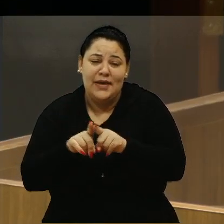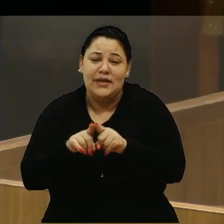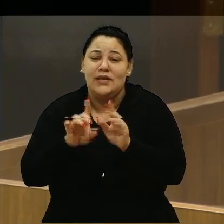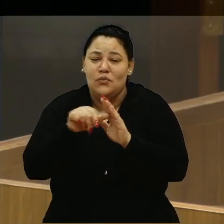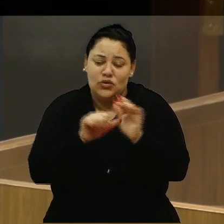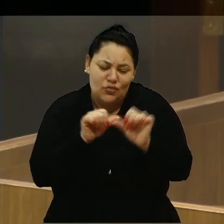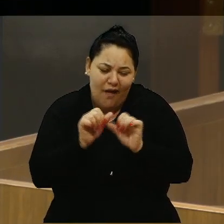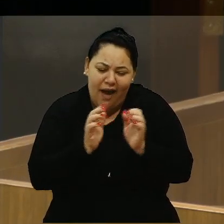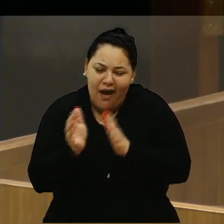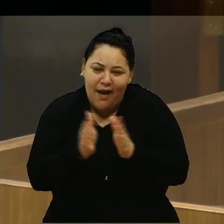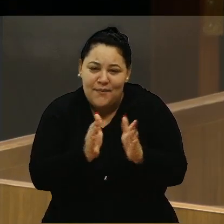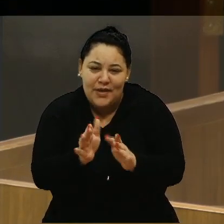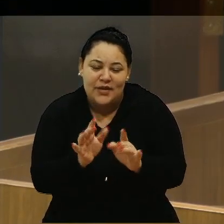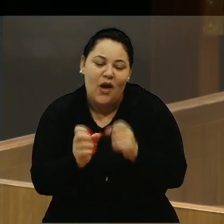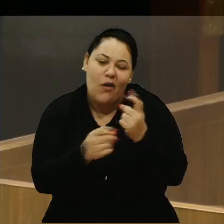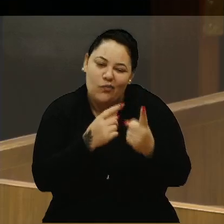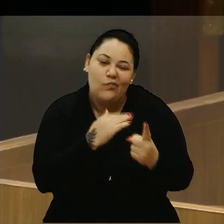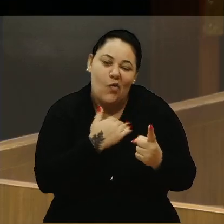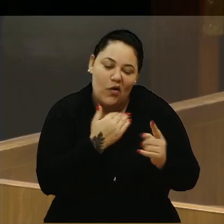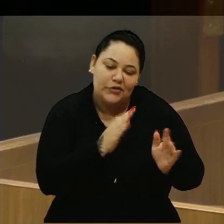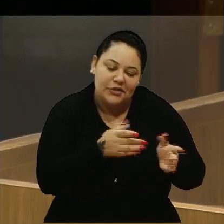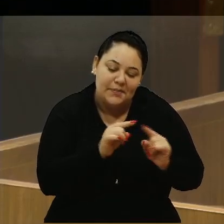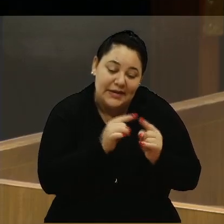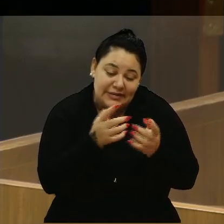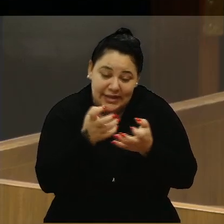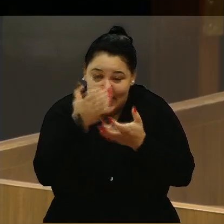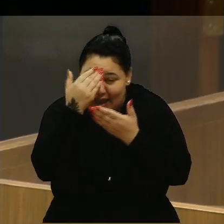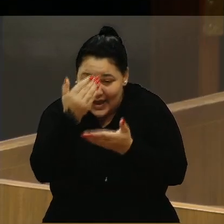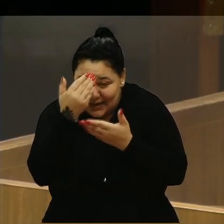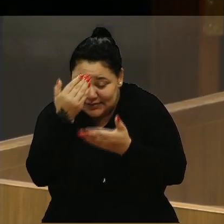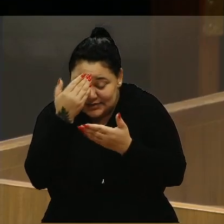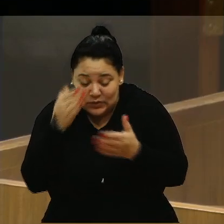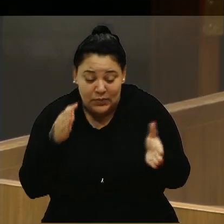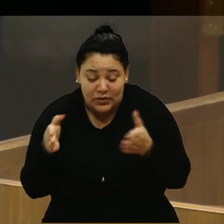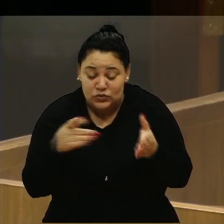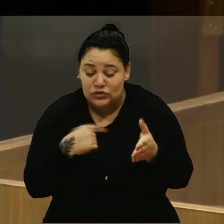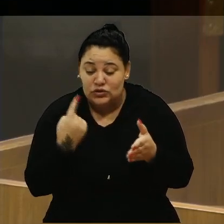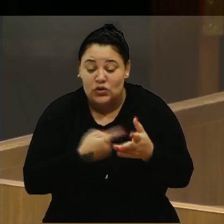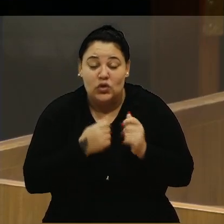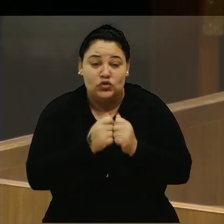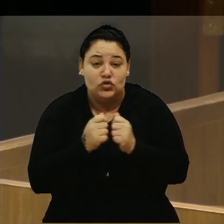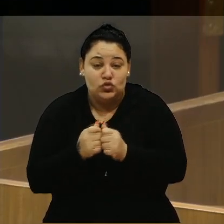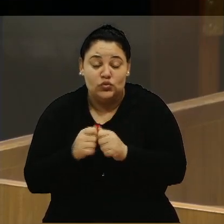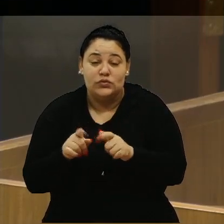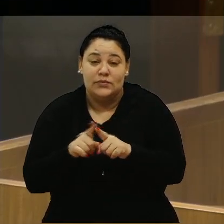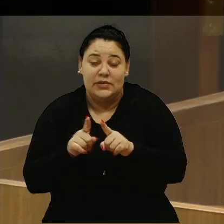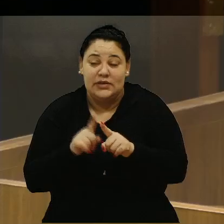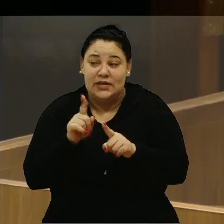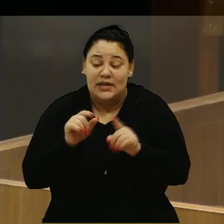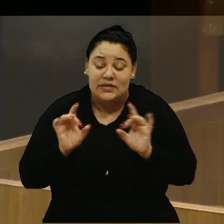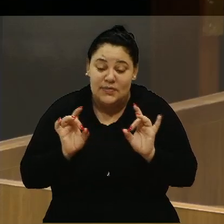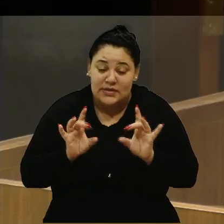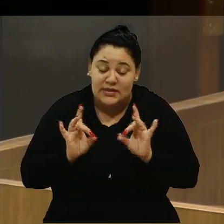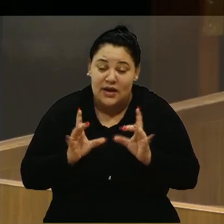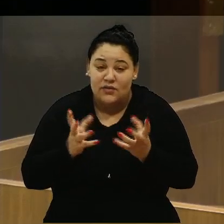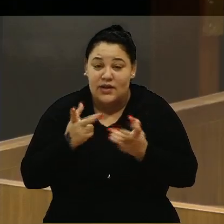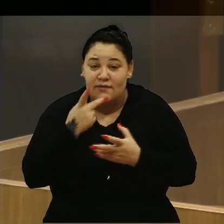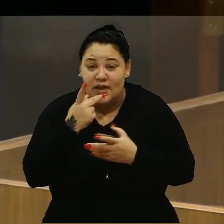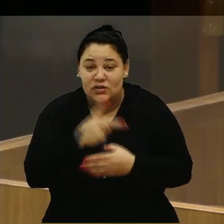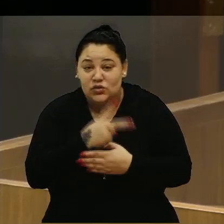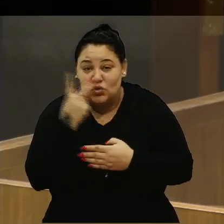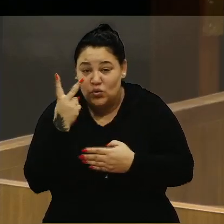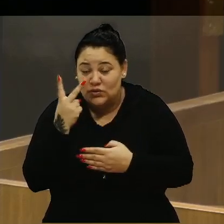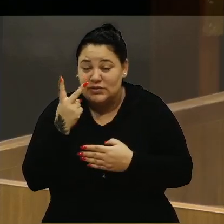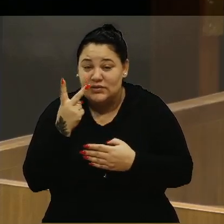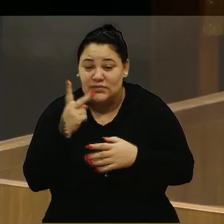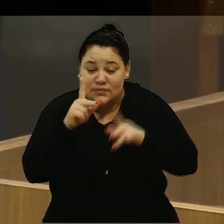queremos prestar nossa gratidão pelo período em que caminhamos juntos. Em especial, destacamos 2 personagens